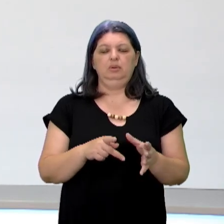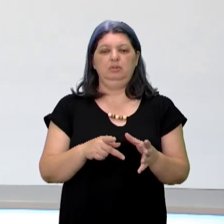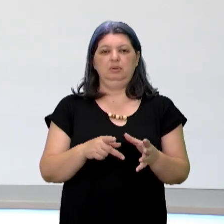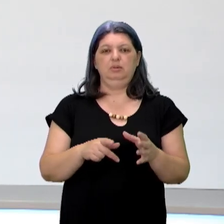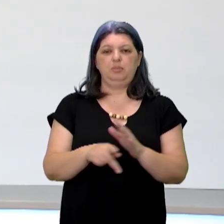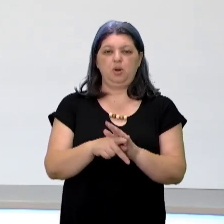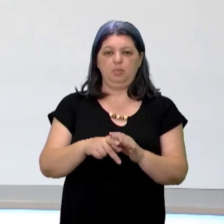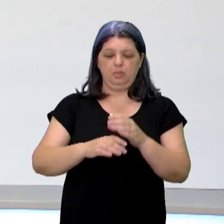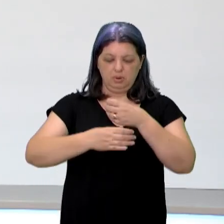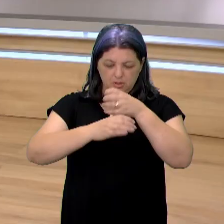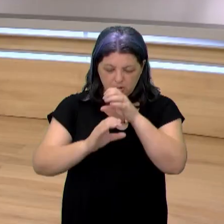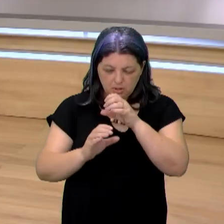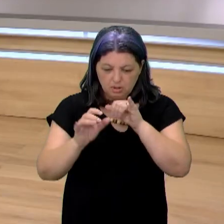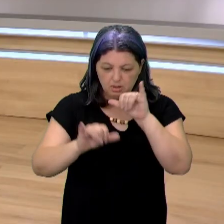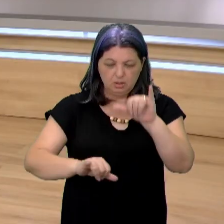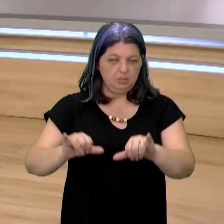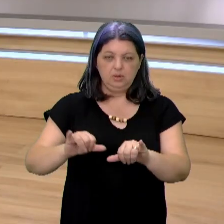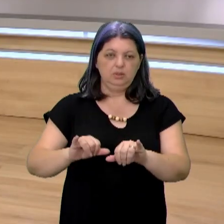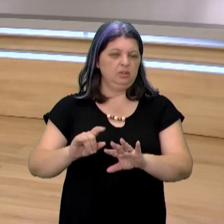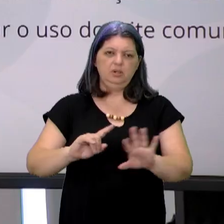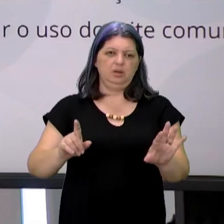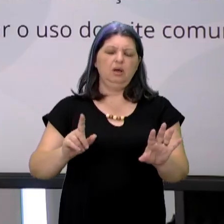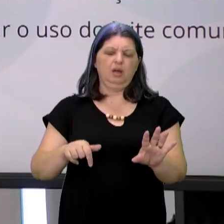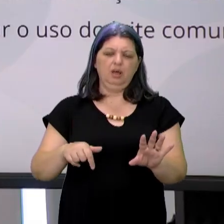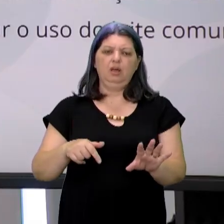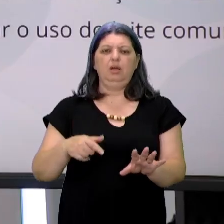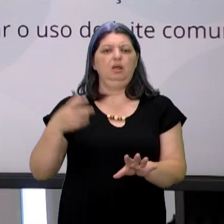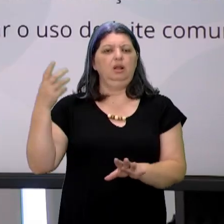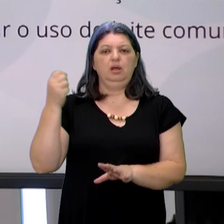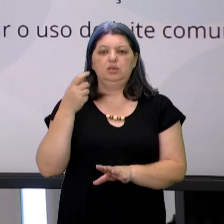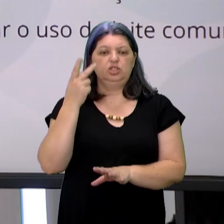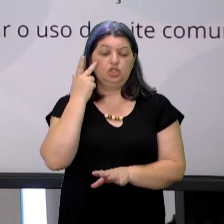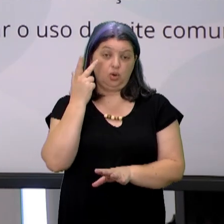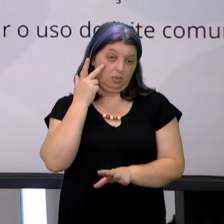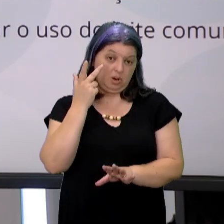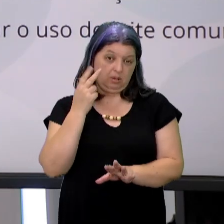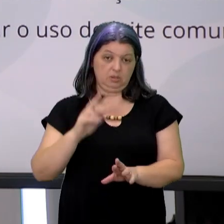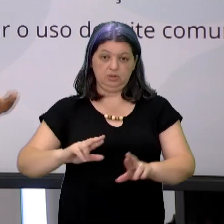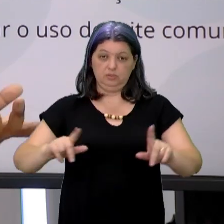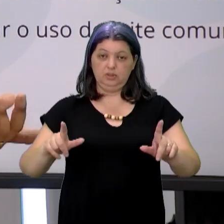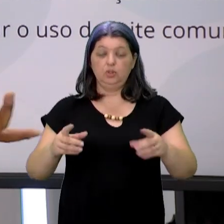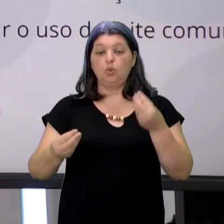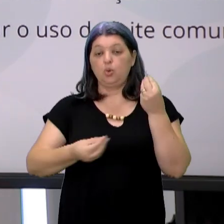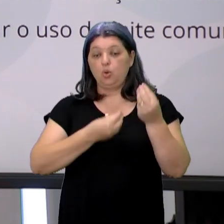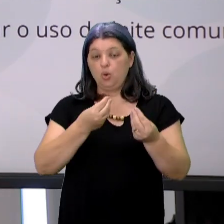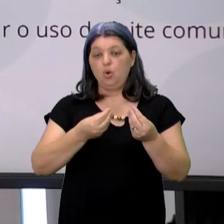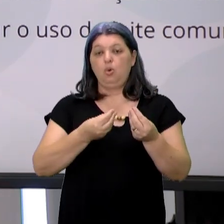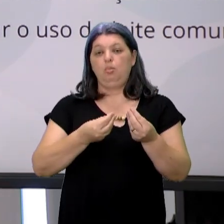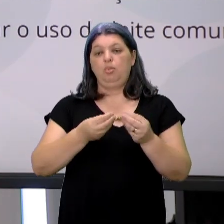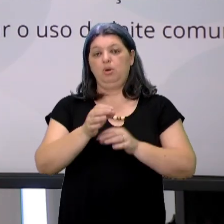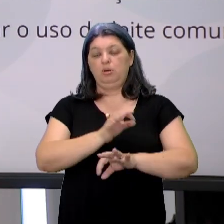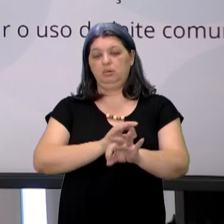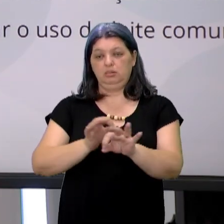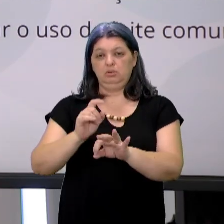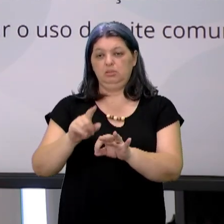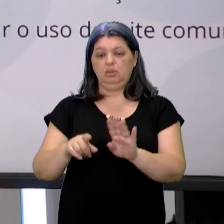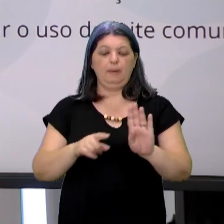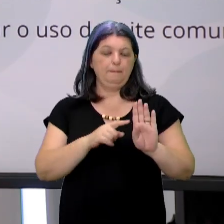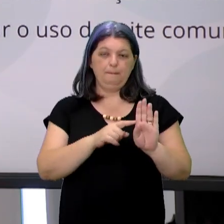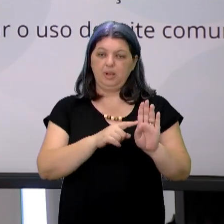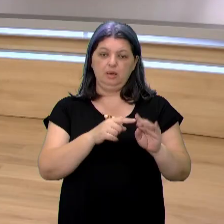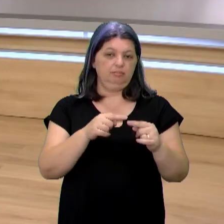no laboratório. Produto. É o leite que a gente conhece. A diferença vai ser só a forma como ele se apresenta. Então, não me parece que a B